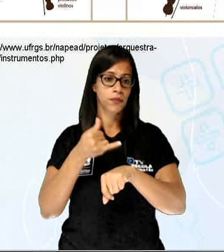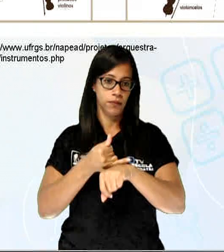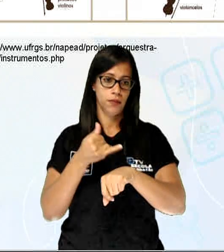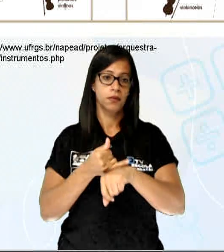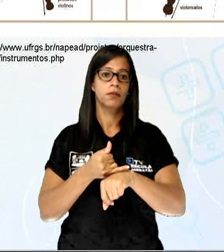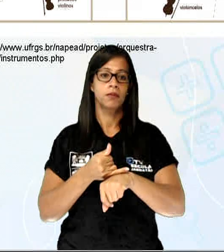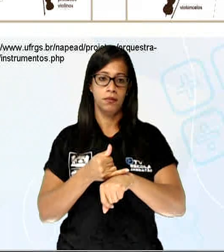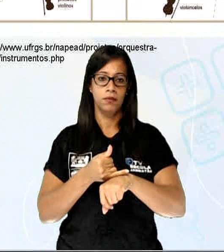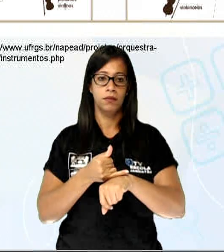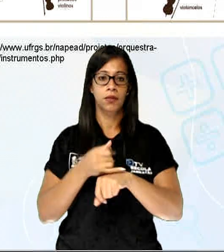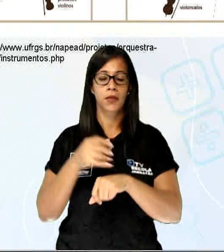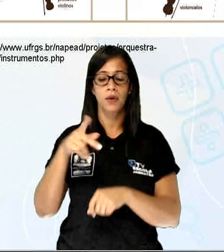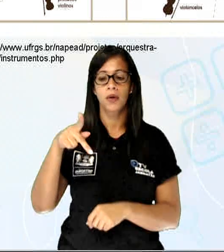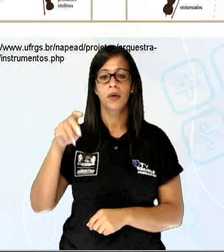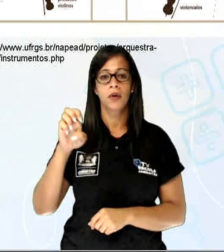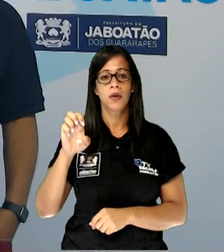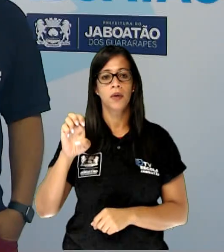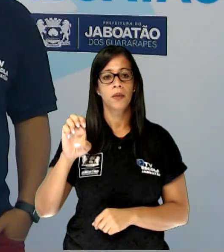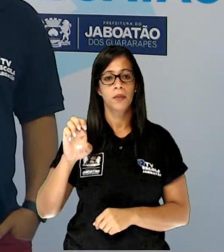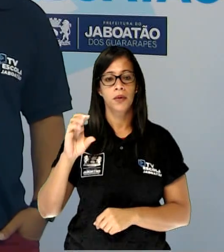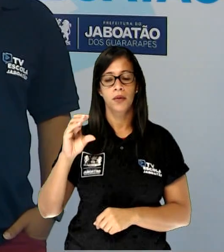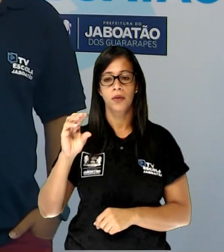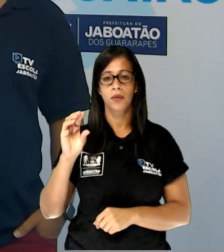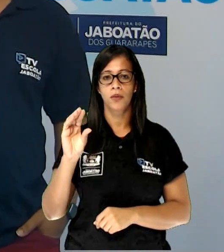os 4 naipes da orquestra.